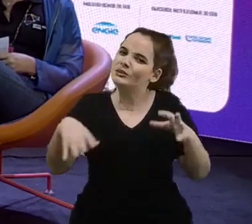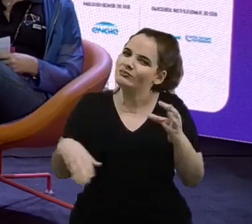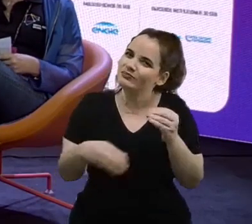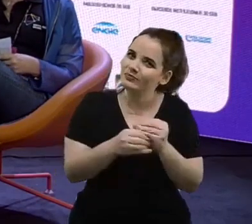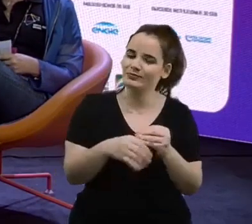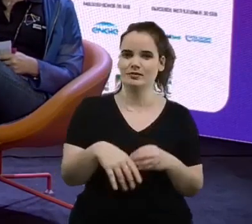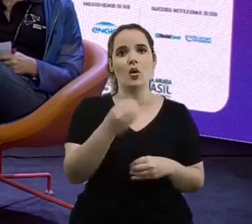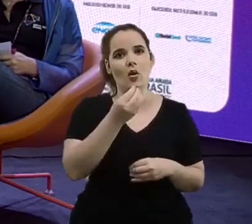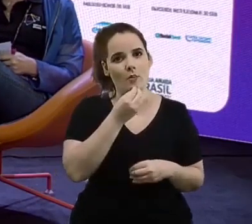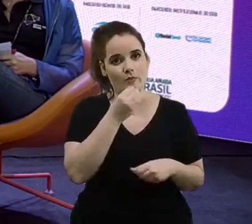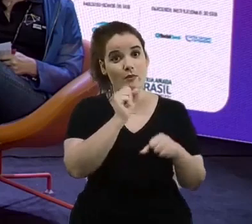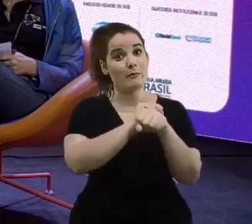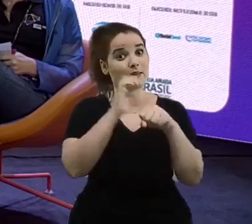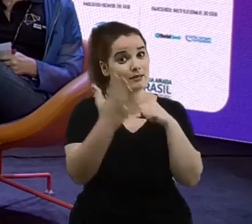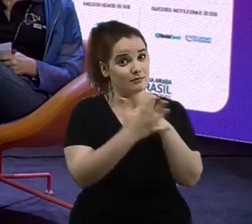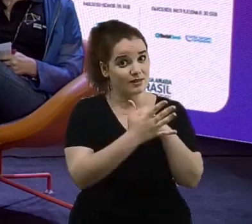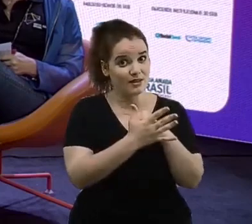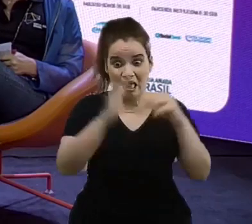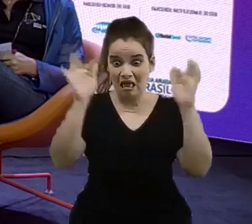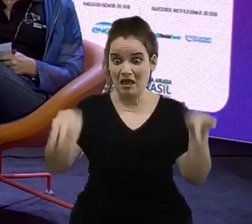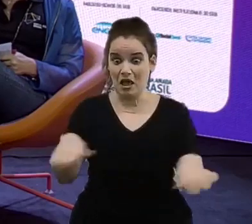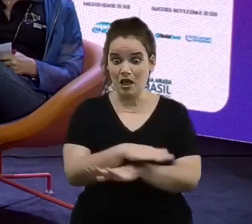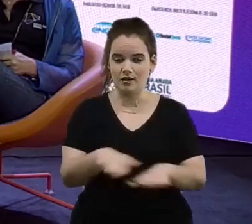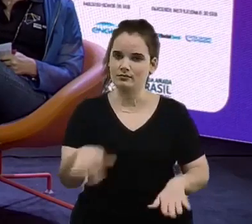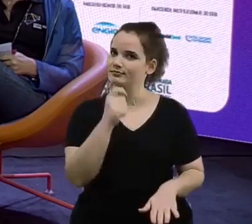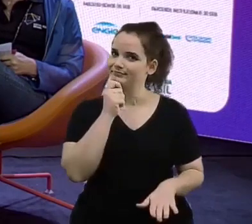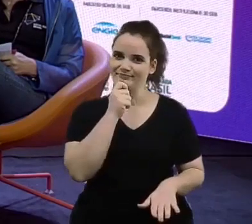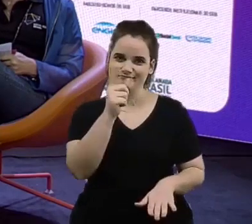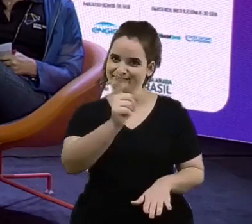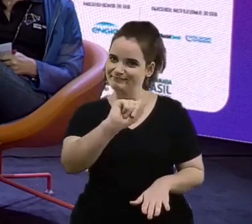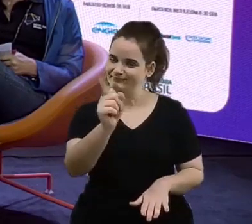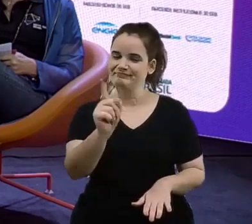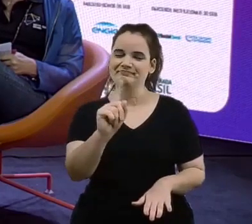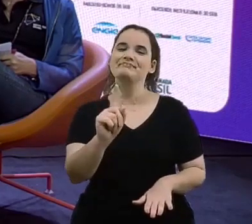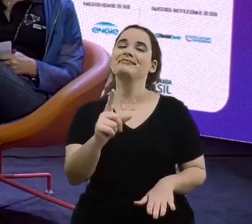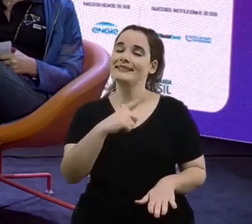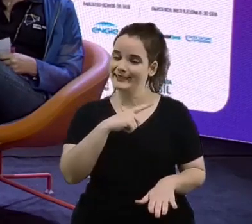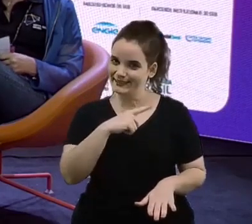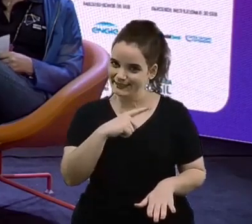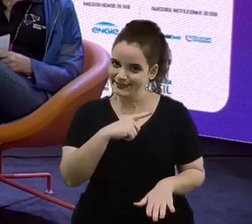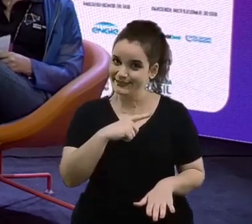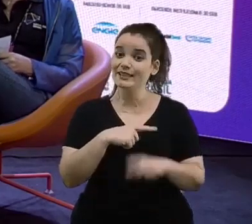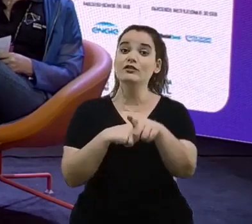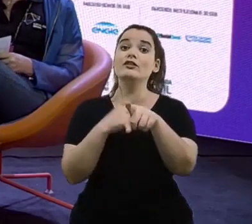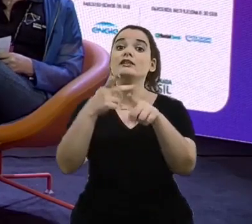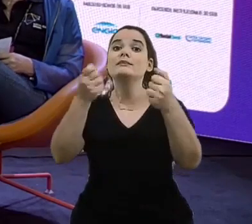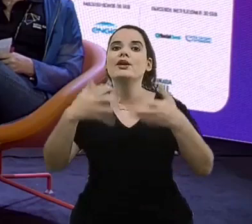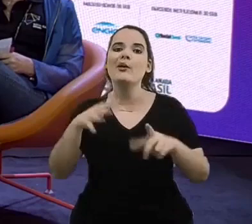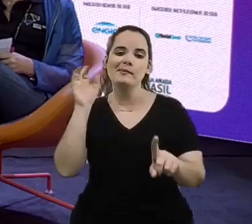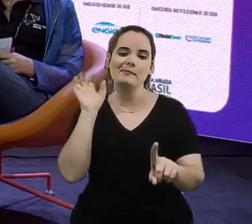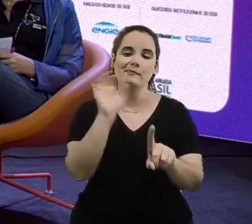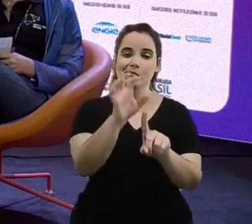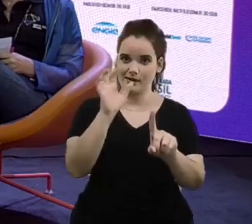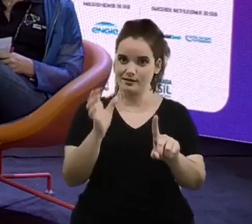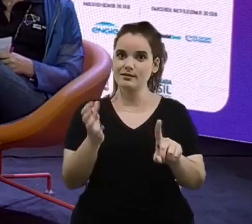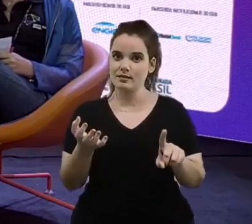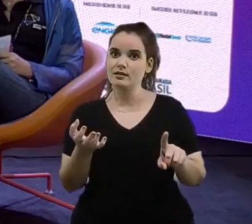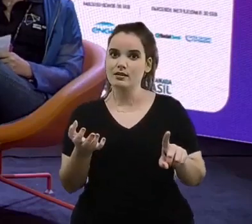né, e essas análises que agora vocês podem desdobrar vão ajudar sobremaneira com inteligência de dados os gestores. A gente espera que